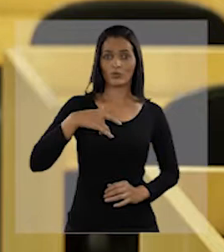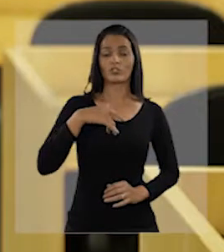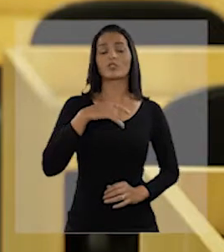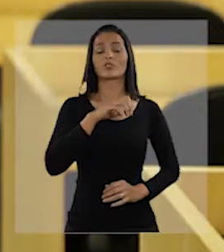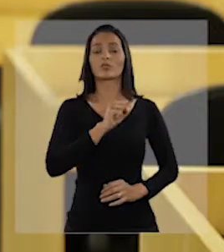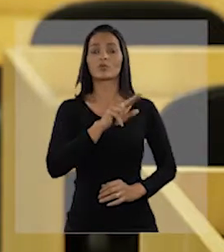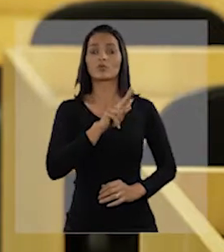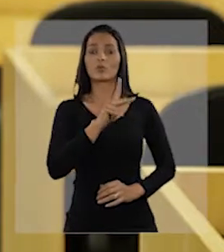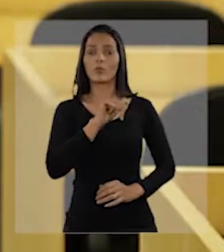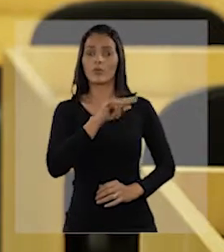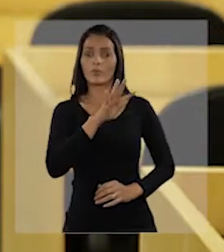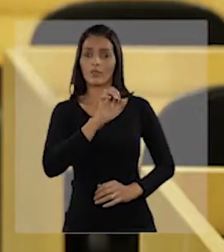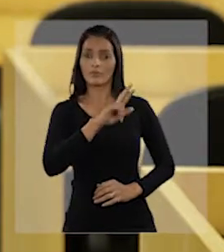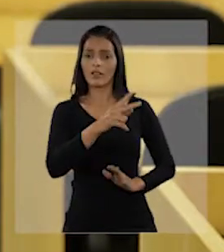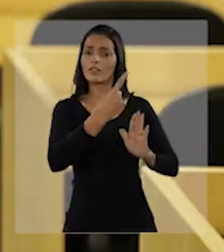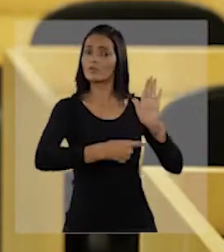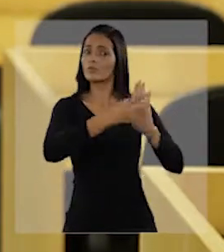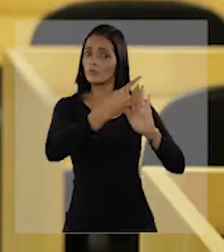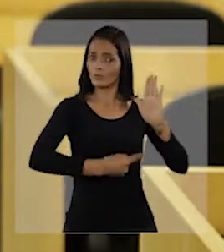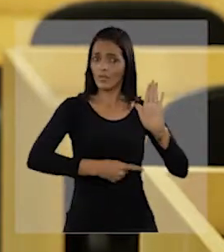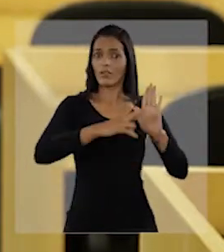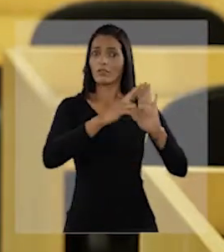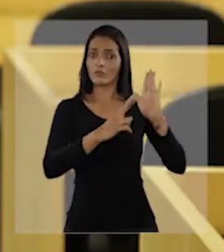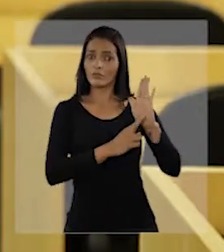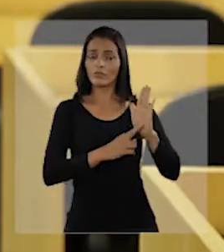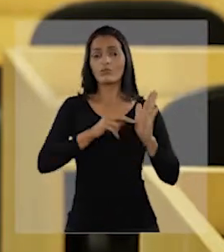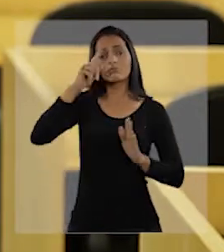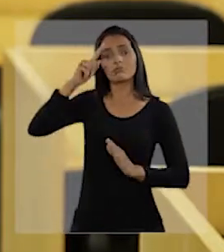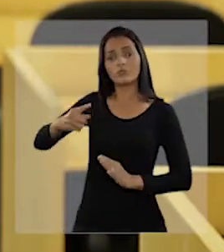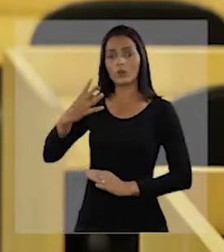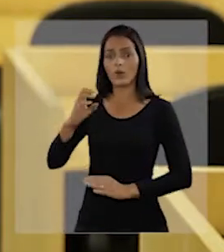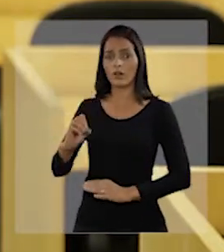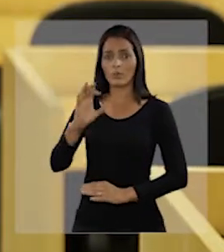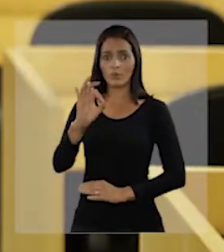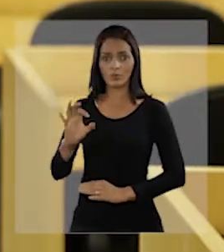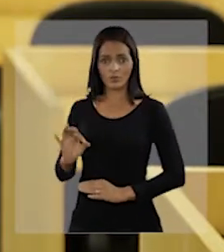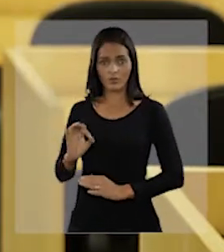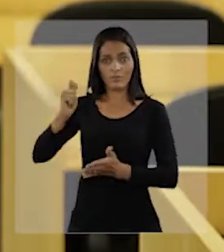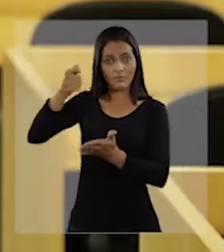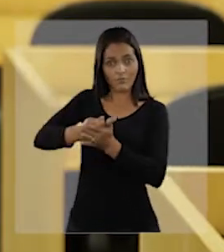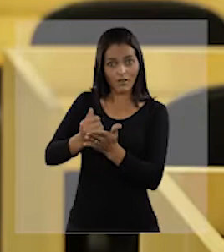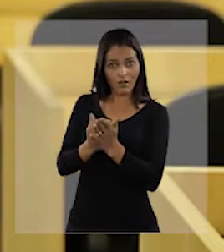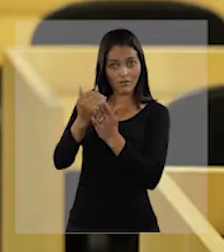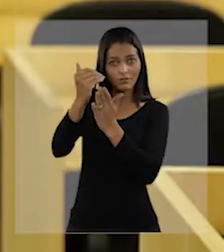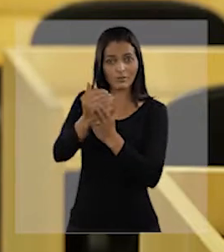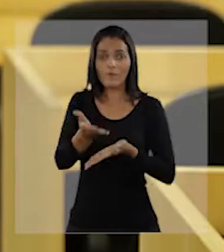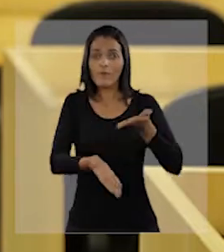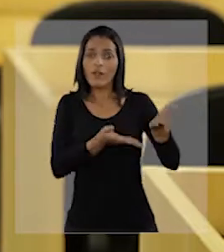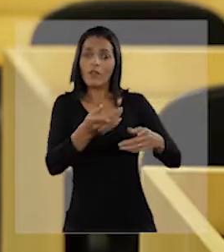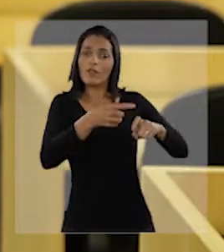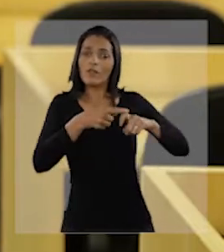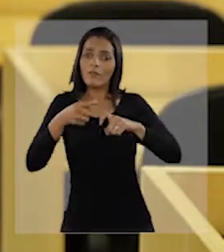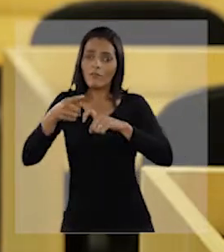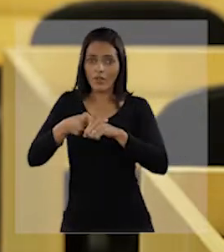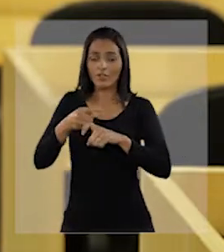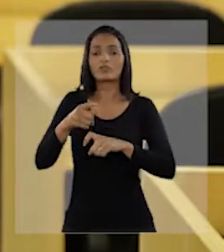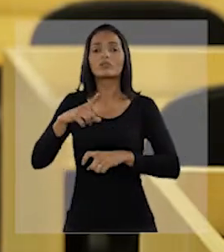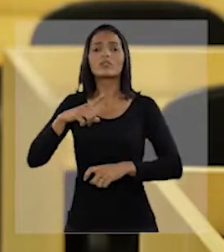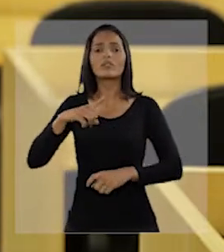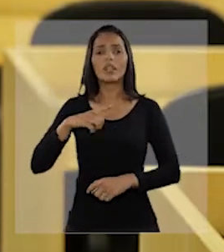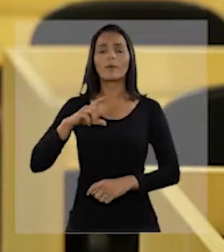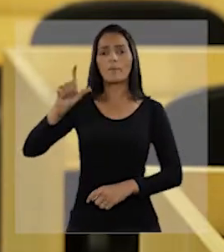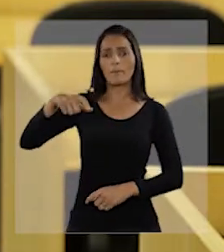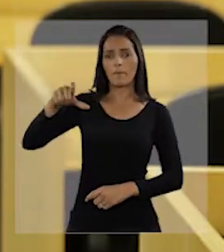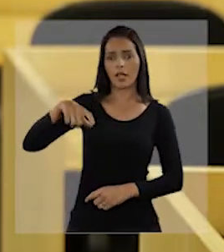a ANS, que determinava o pagamento de 40% do valor dos atendimentos médicos por pacientes enquadrados